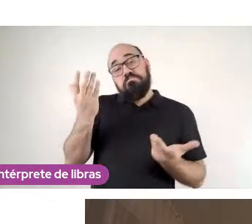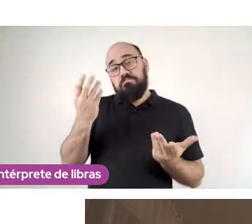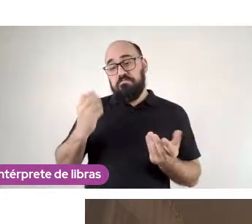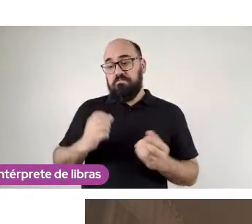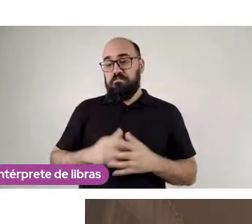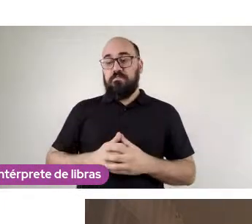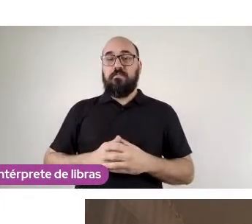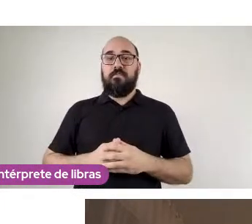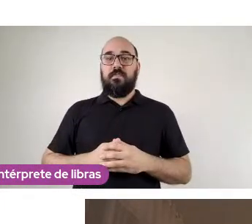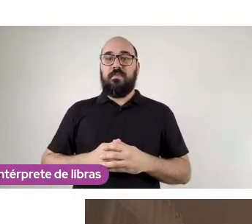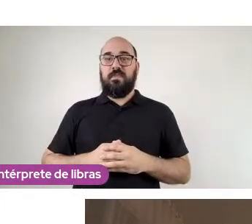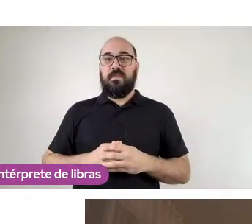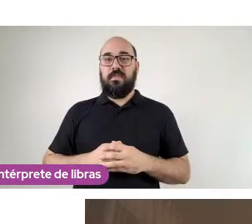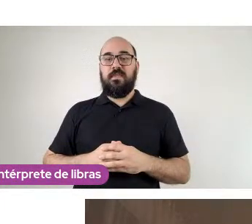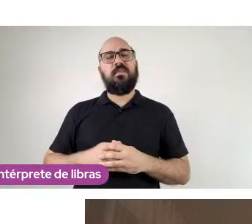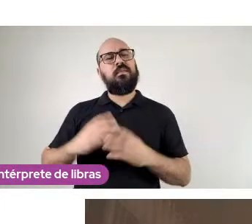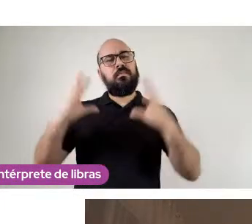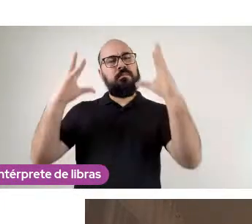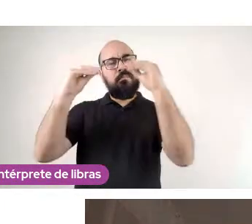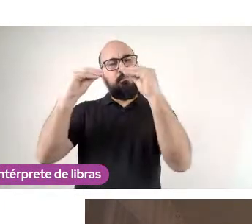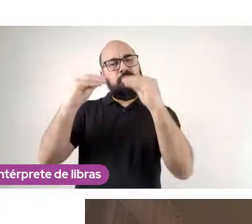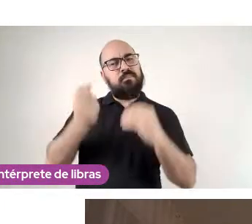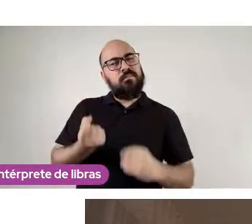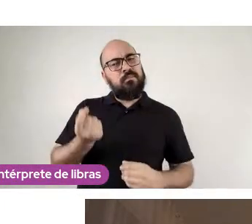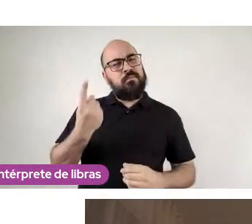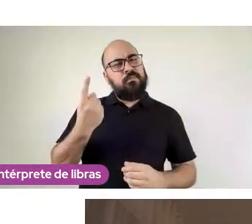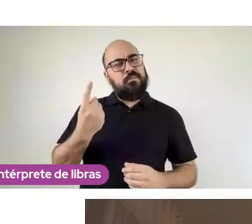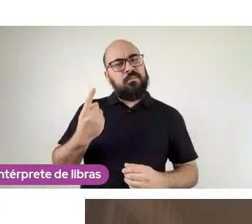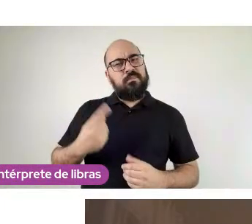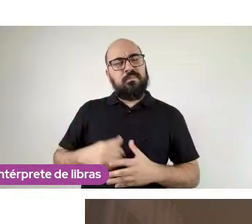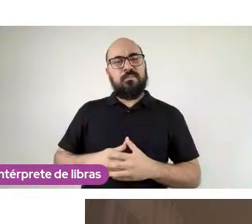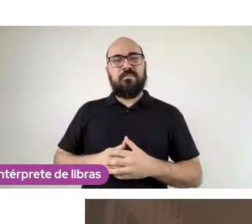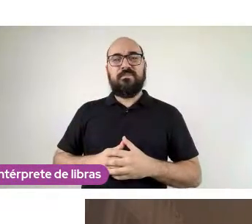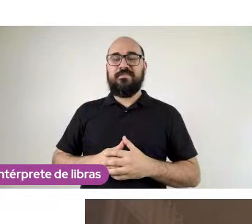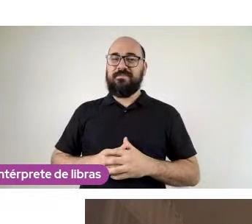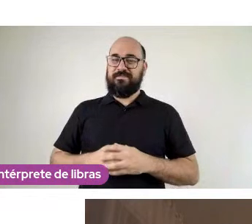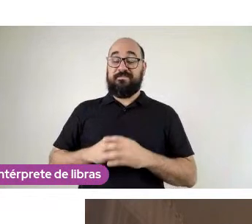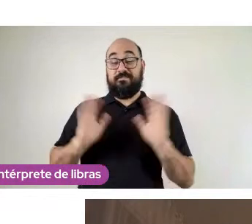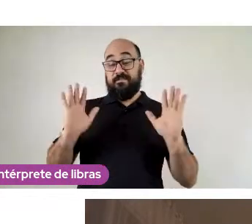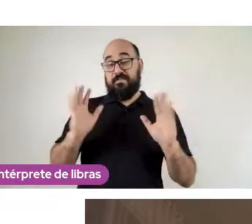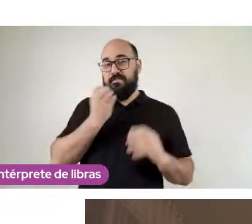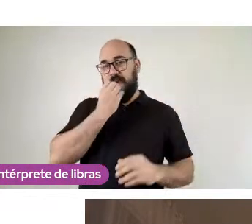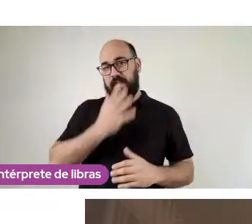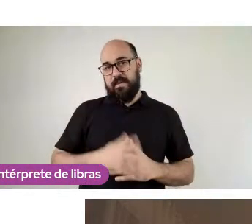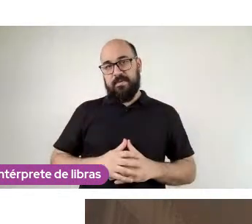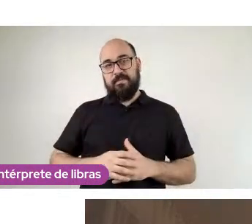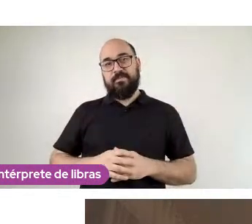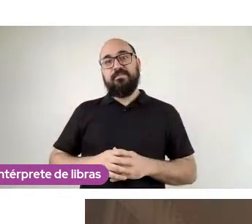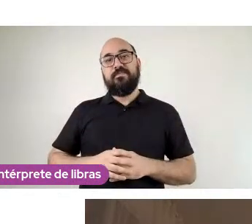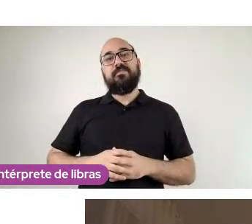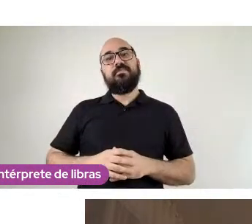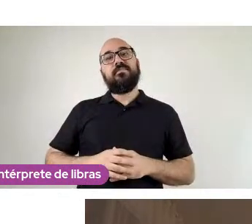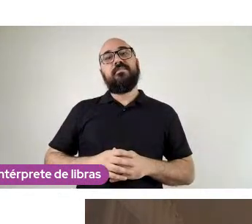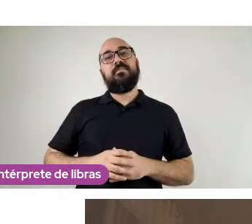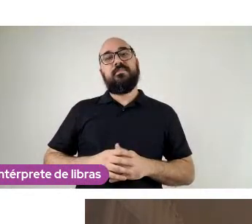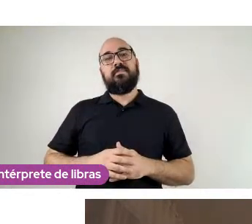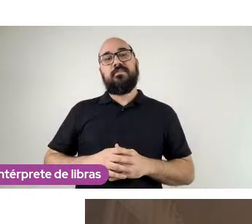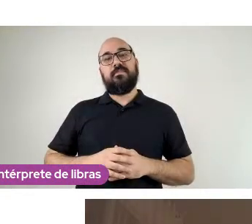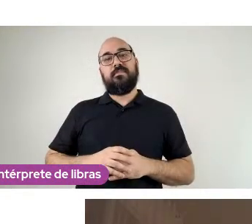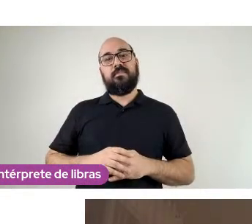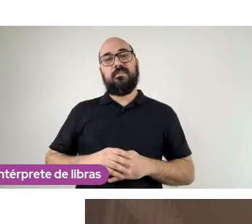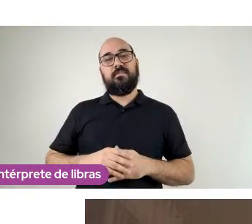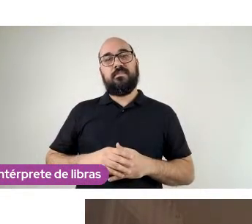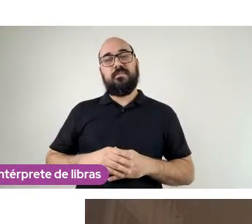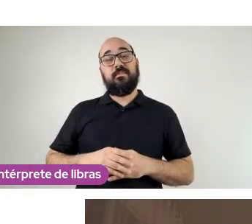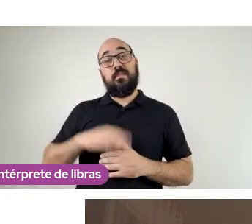A tela está preta, que estranho. Não tem nada cobrindo, nada. Bom, de qualquer forma, deve ser problema na